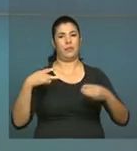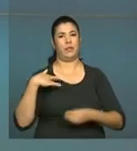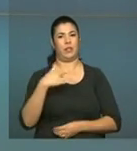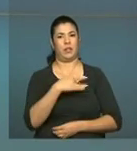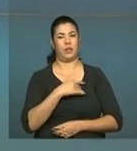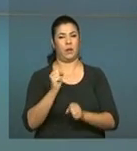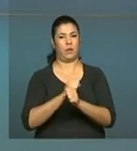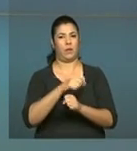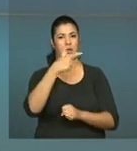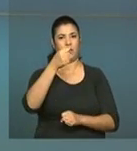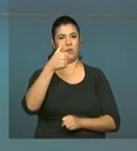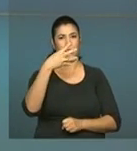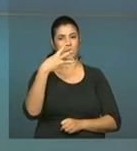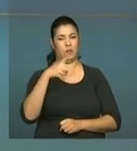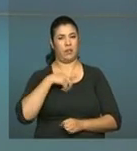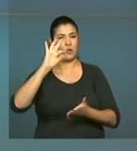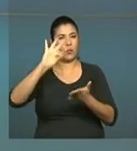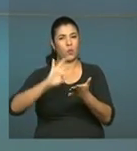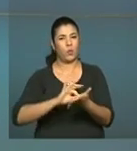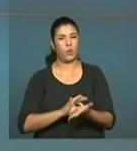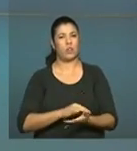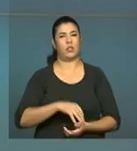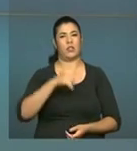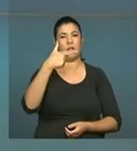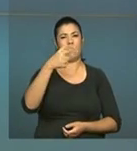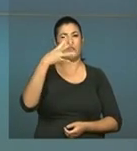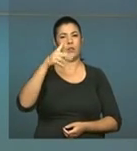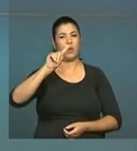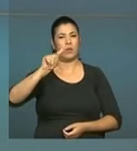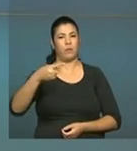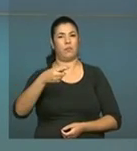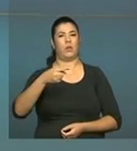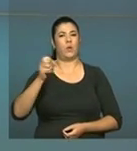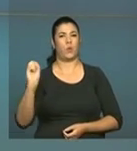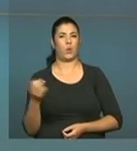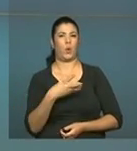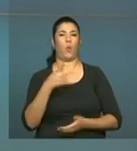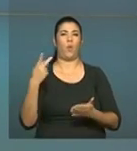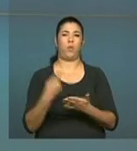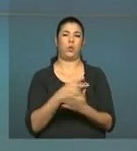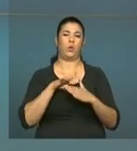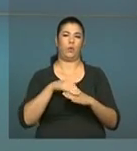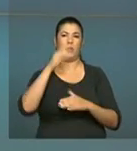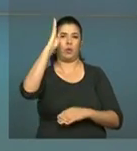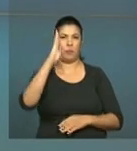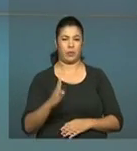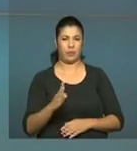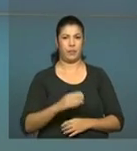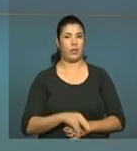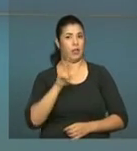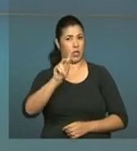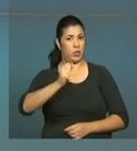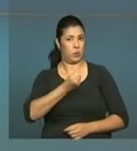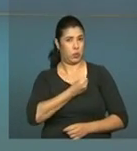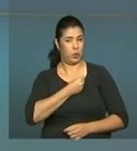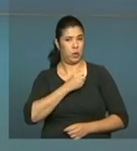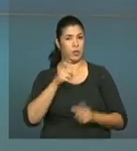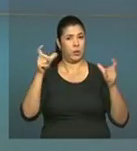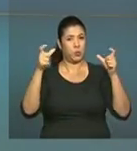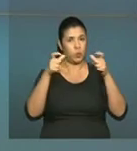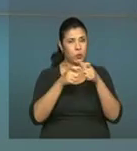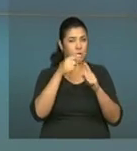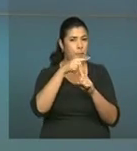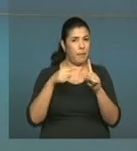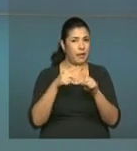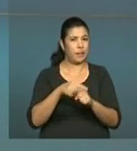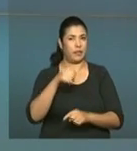em 2014 foram registrados cerca de 24 mil novos casos da doença no Brasil. Esse número reduziu pela metade